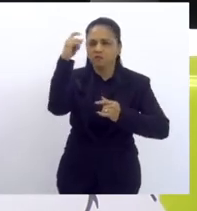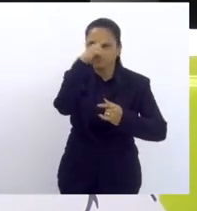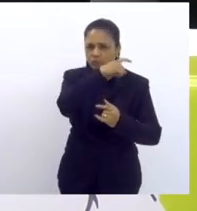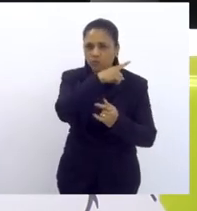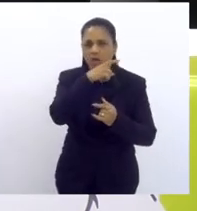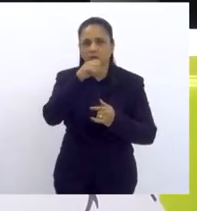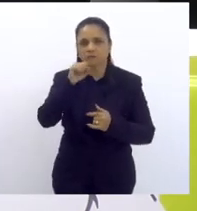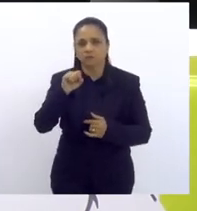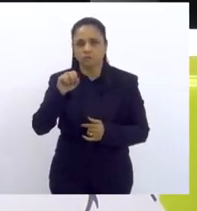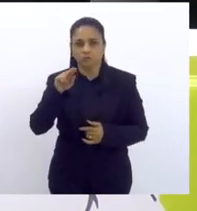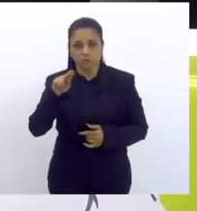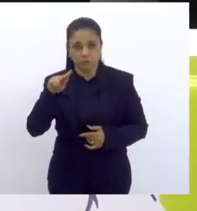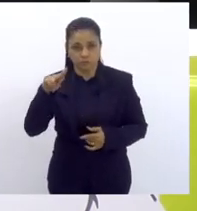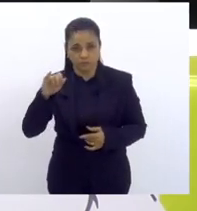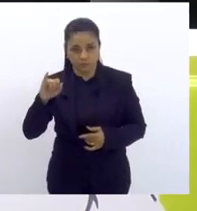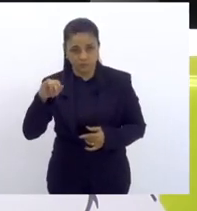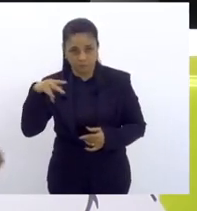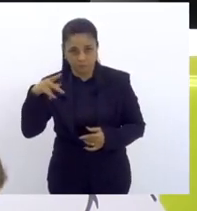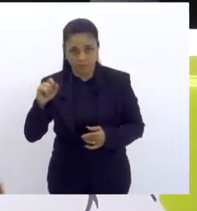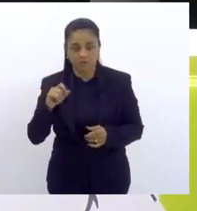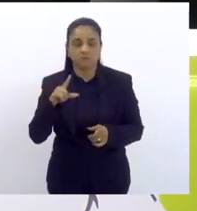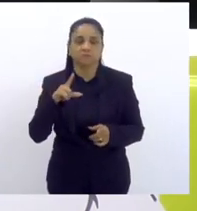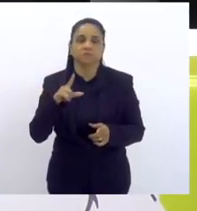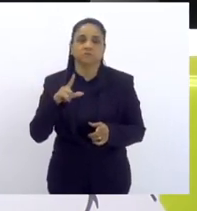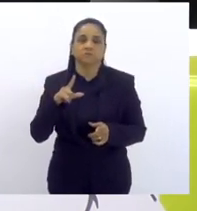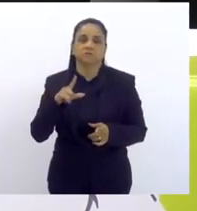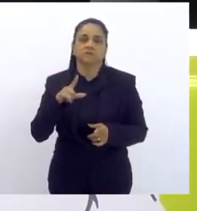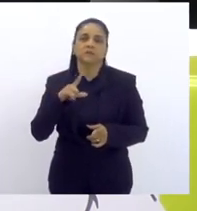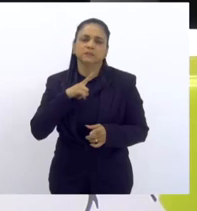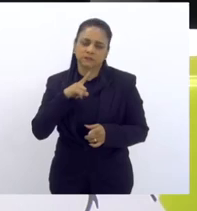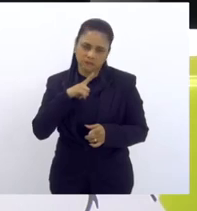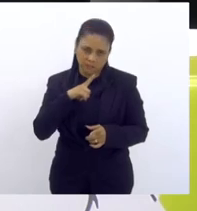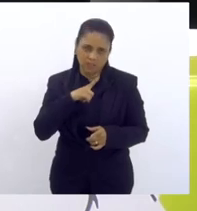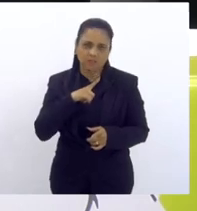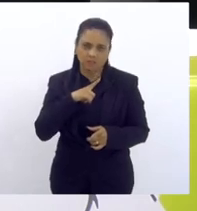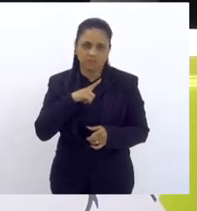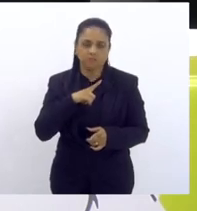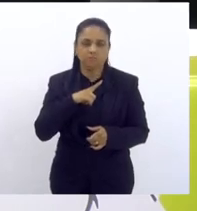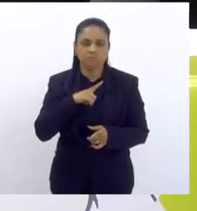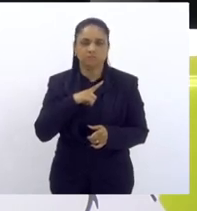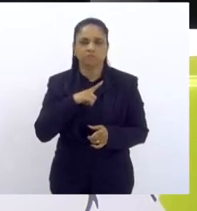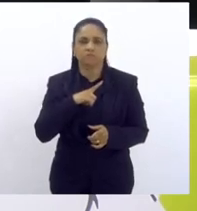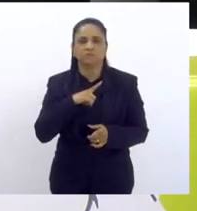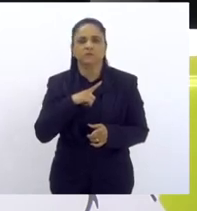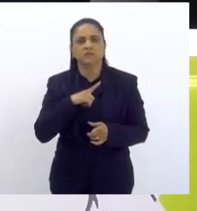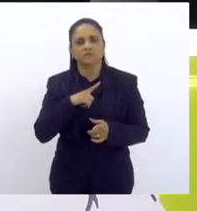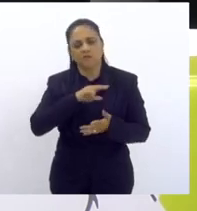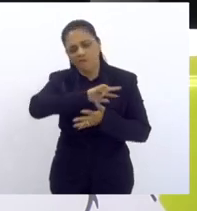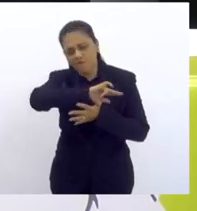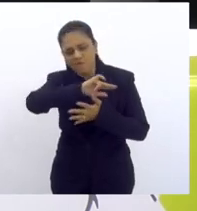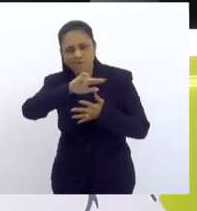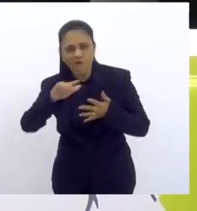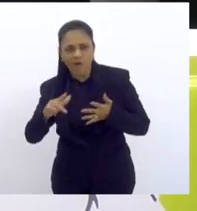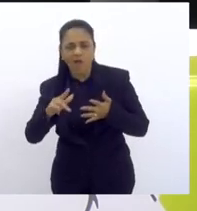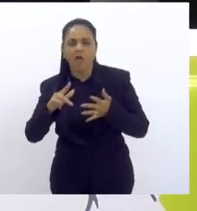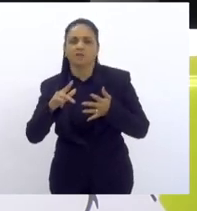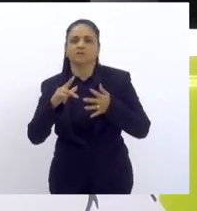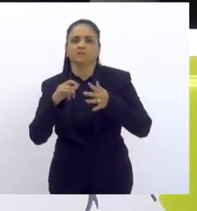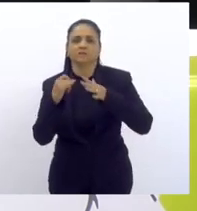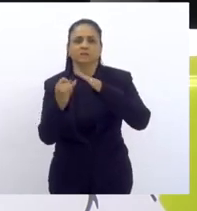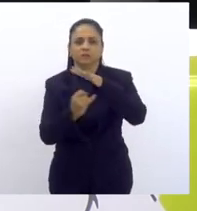da suipa em geral acometem várias entidades do gênero da proteção animal